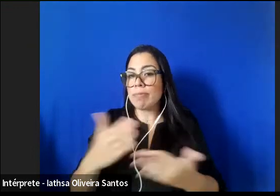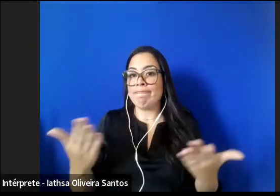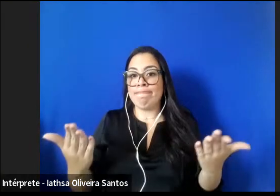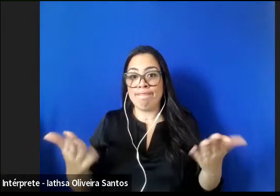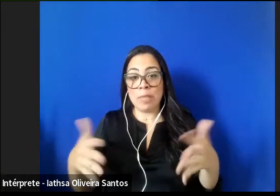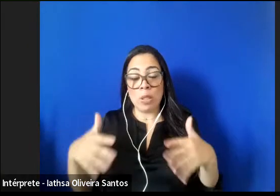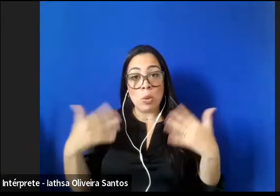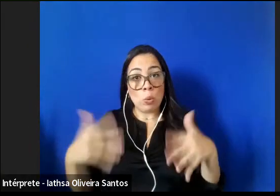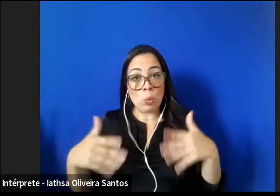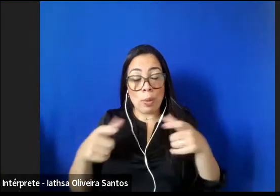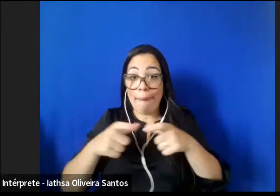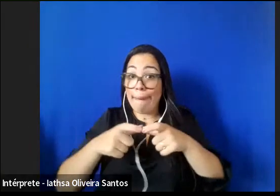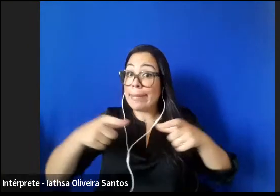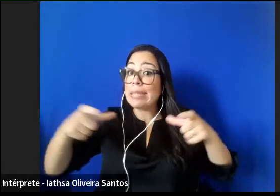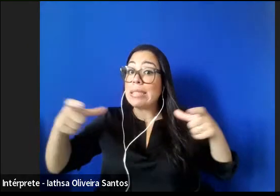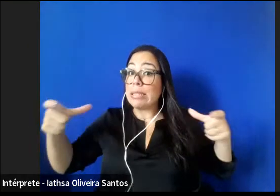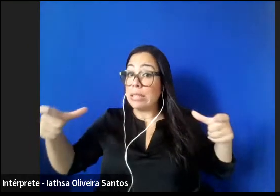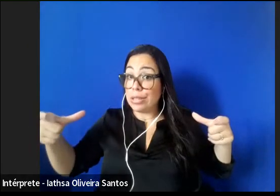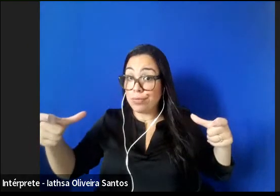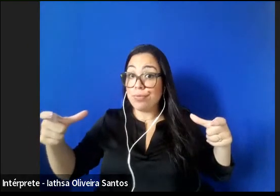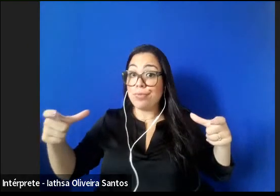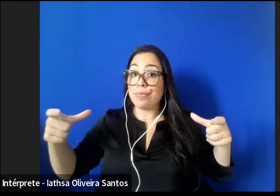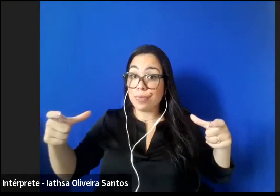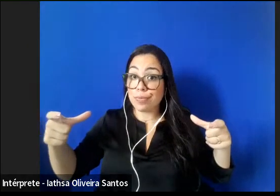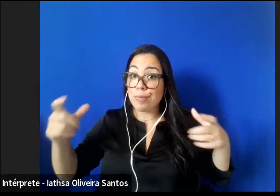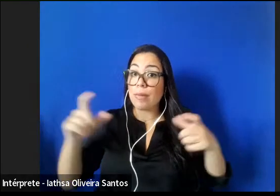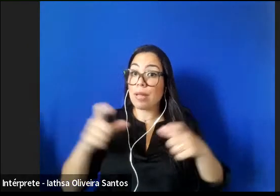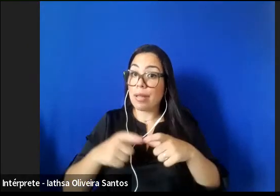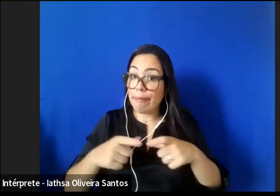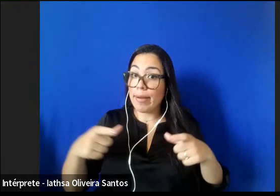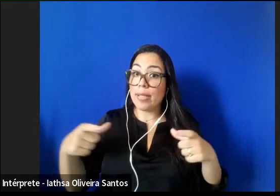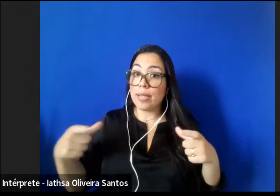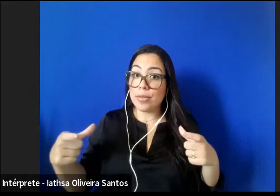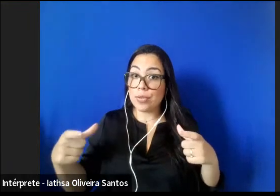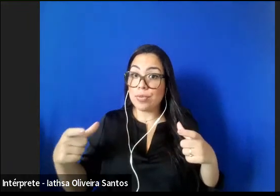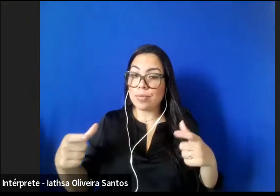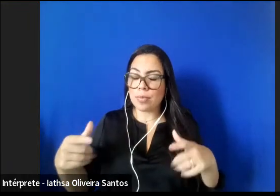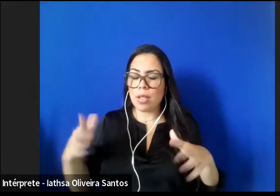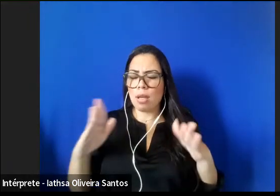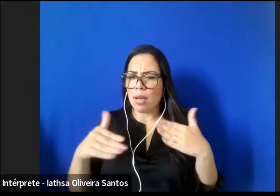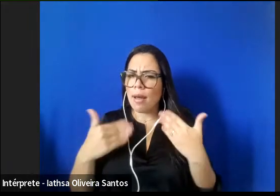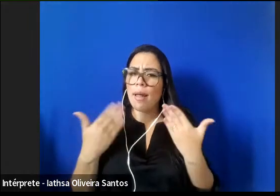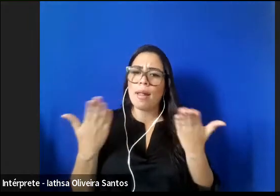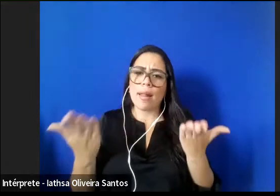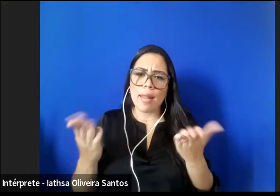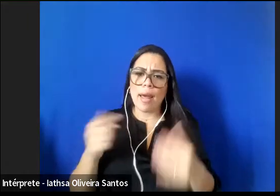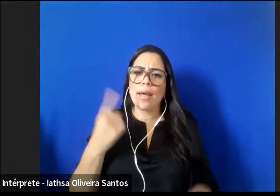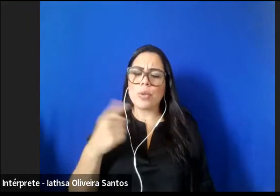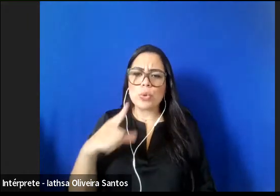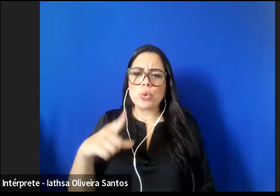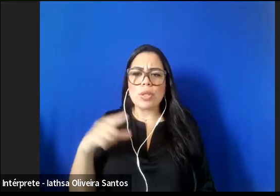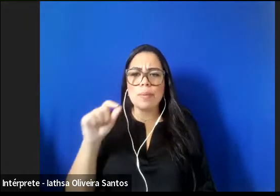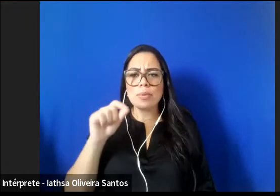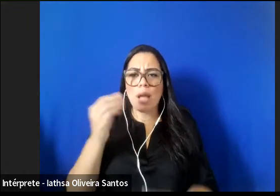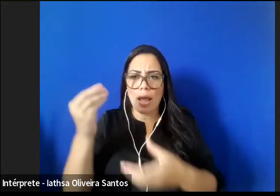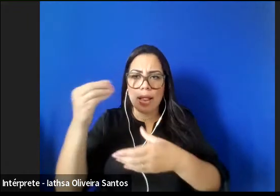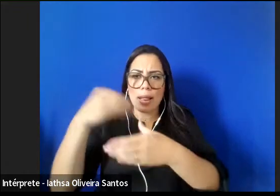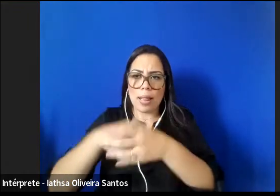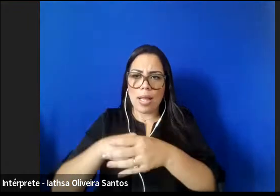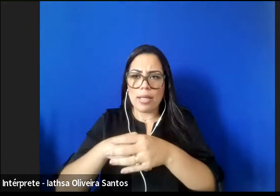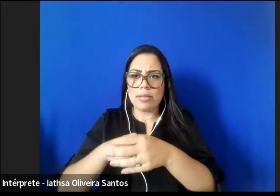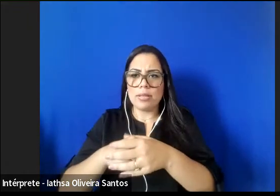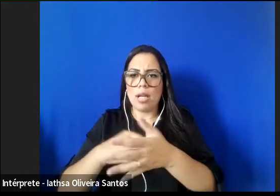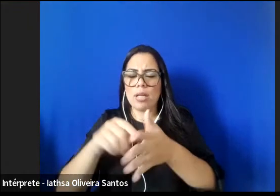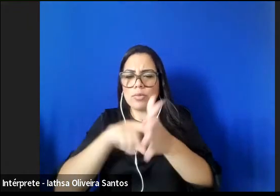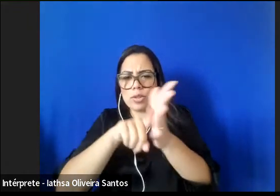É muito grande, cara. É muito grande. Claro que nós temos aí, dentro dessa média, nós temos execuções fiscais,